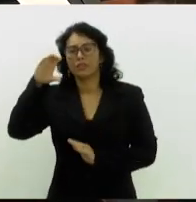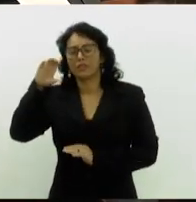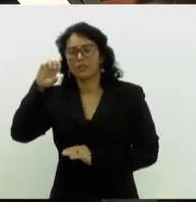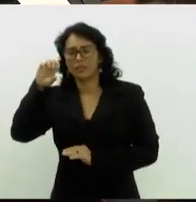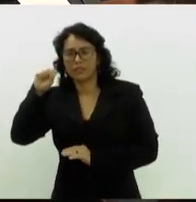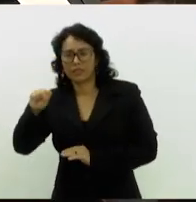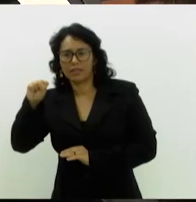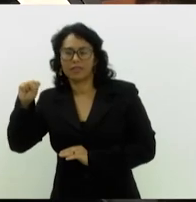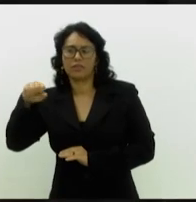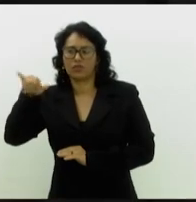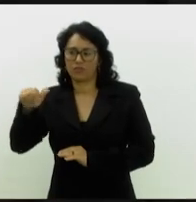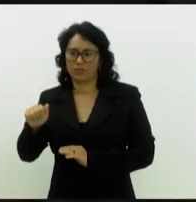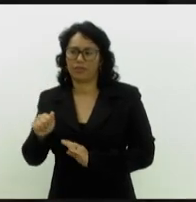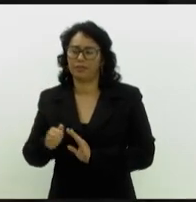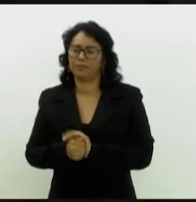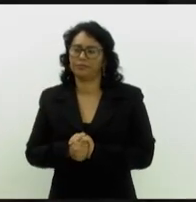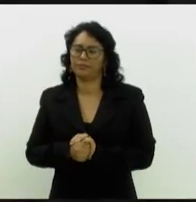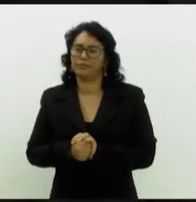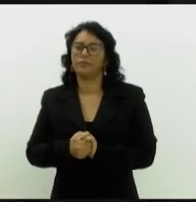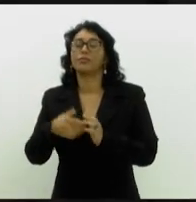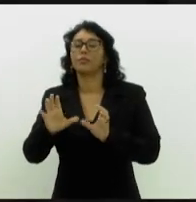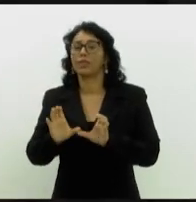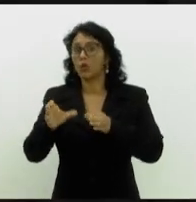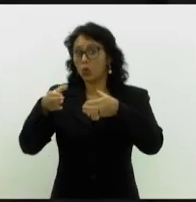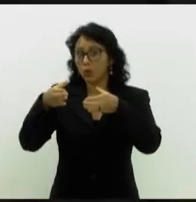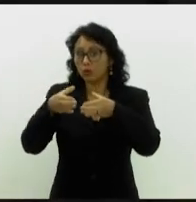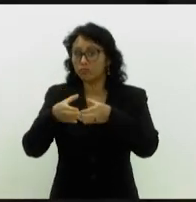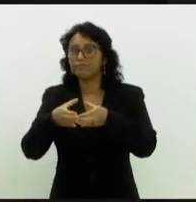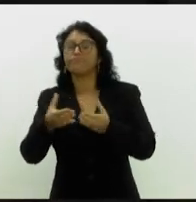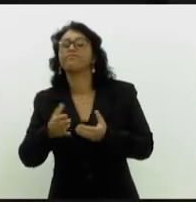ccj pela comissão Ciência e Tecnologia